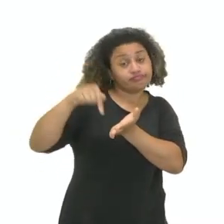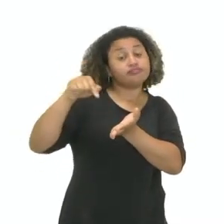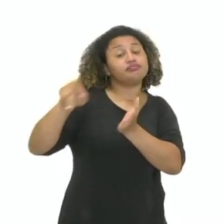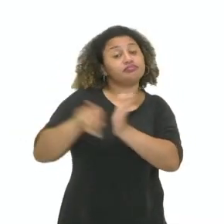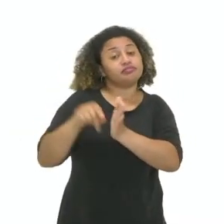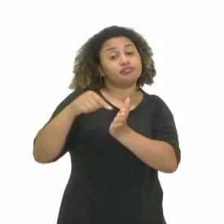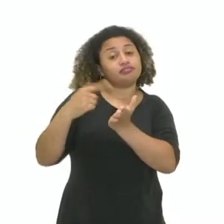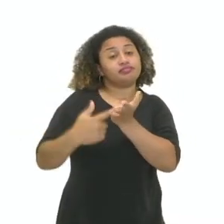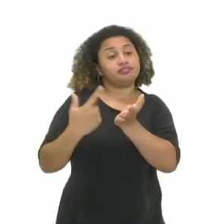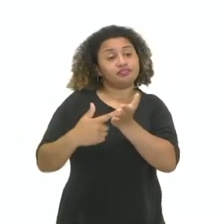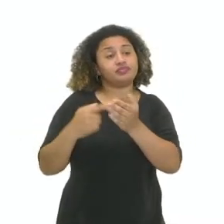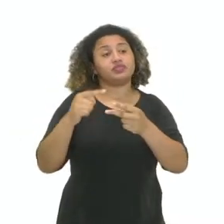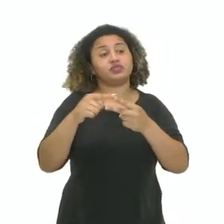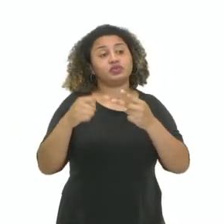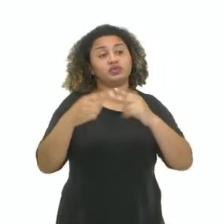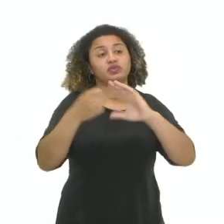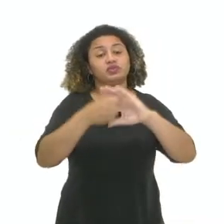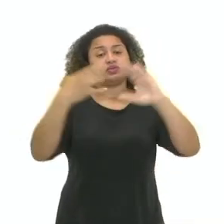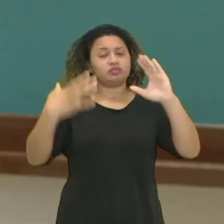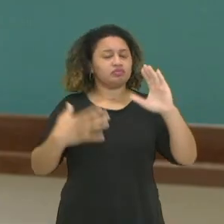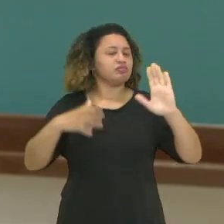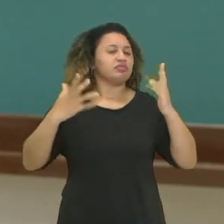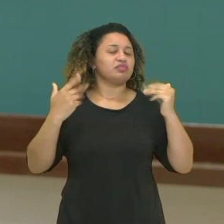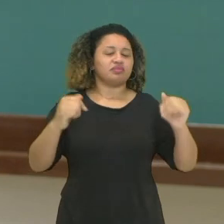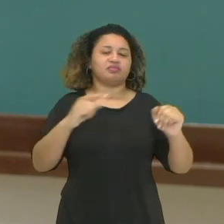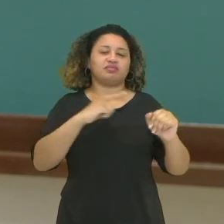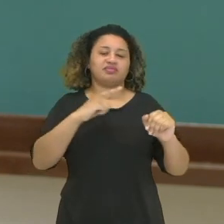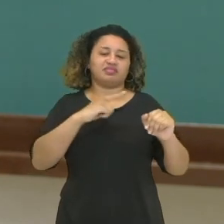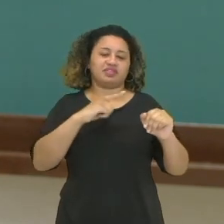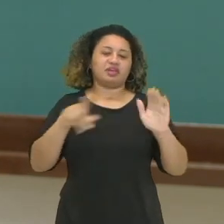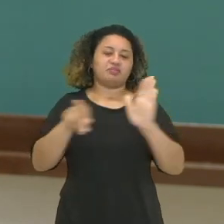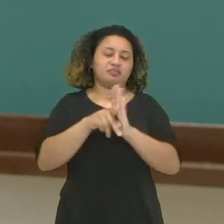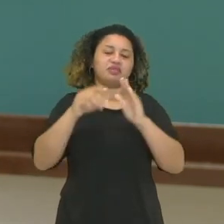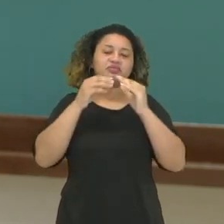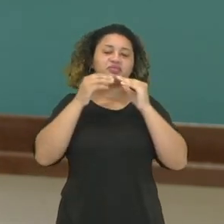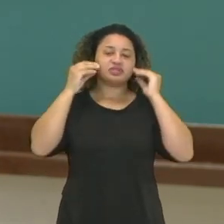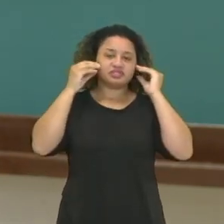duas características bem comuns da obra machadiana.